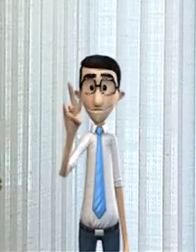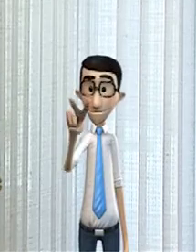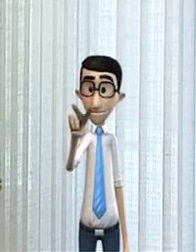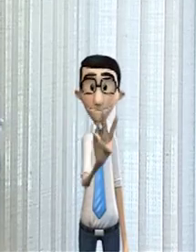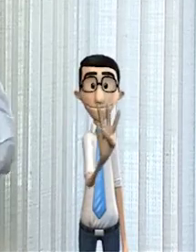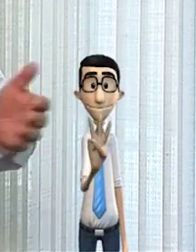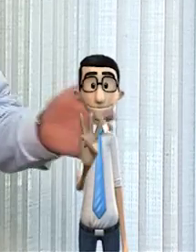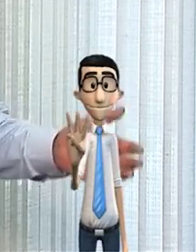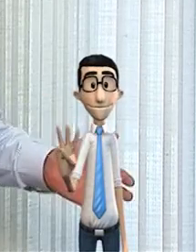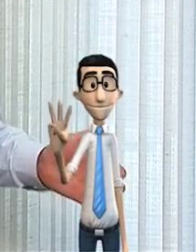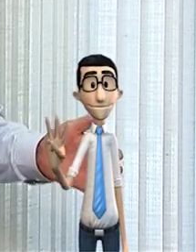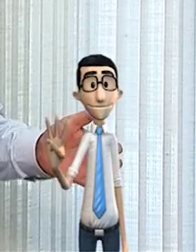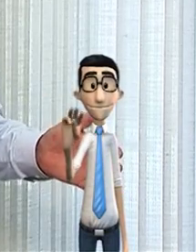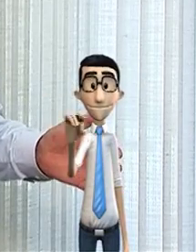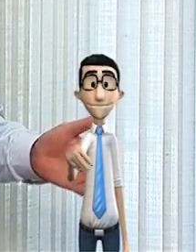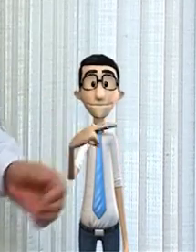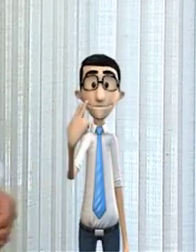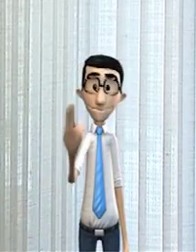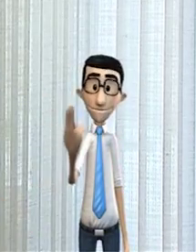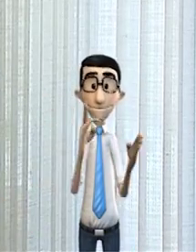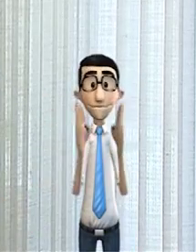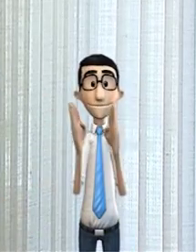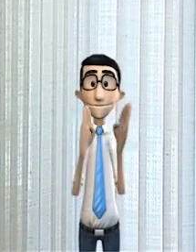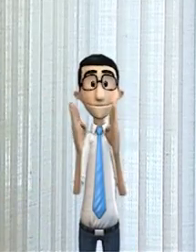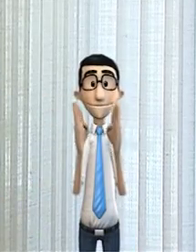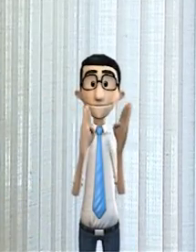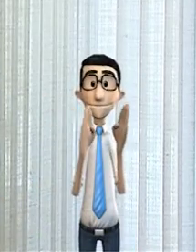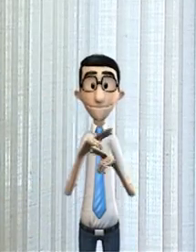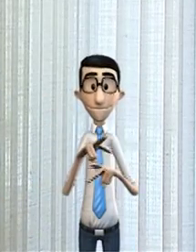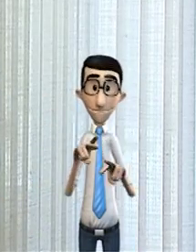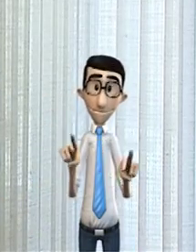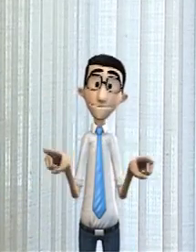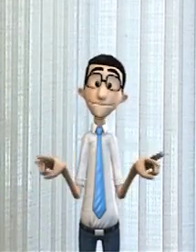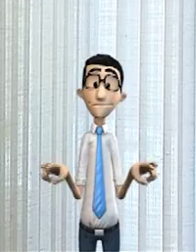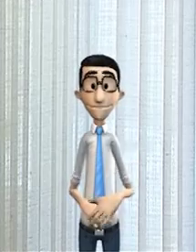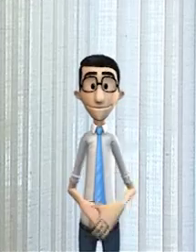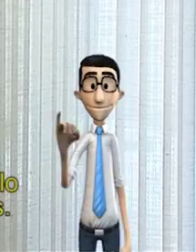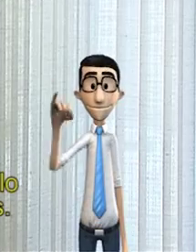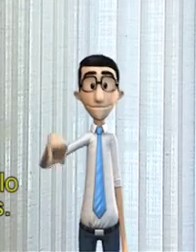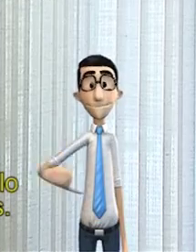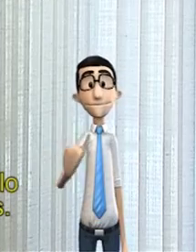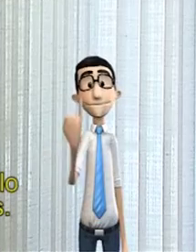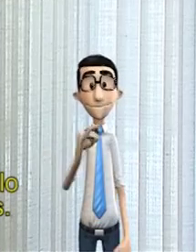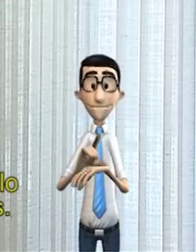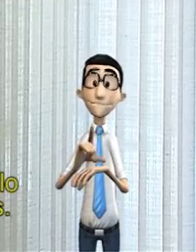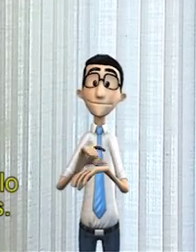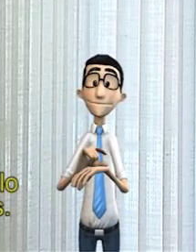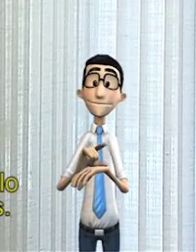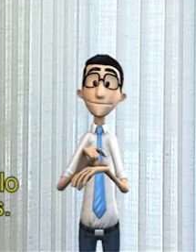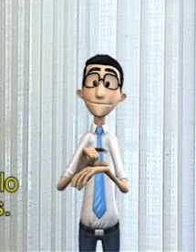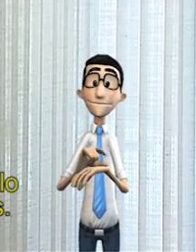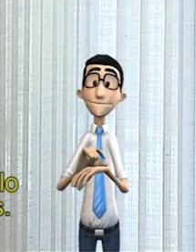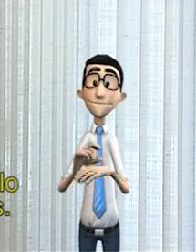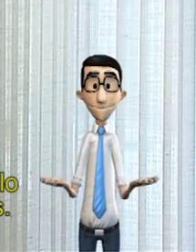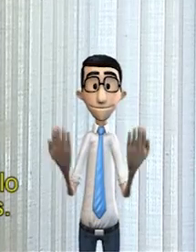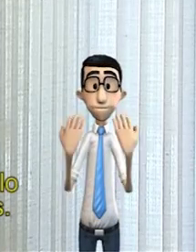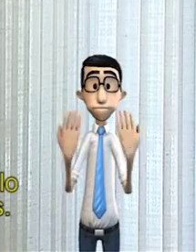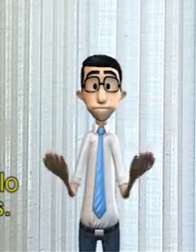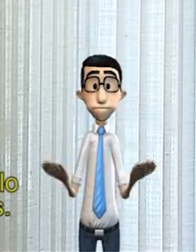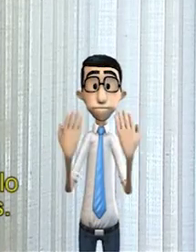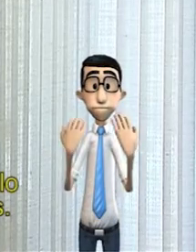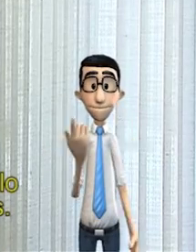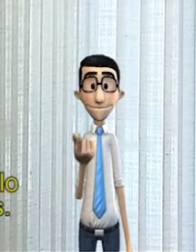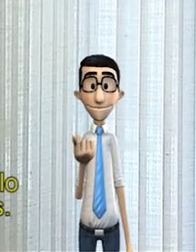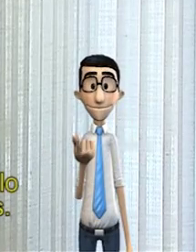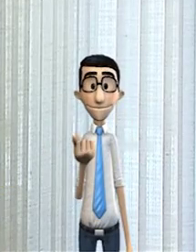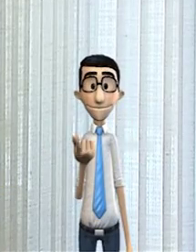de bom. Para saber tudo o que acontece em São Paulo, acesse o site visitesaopaulo.com ou interaja através das redes sociais do São Paulo é tudo